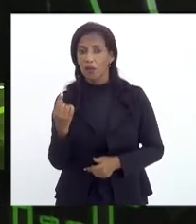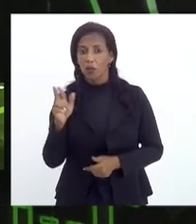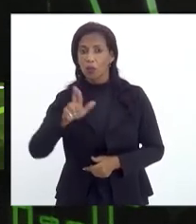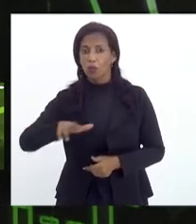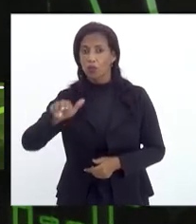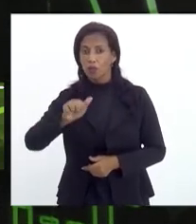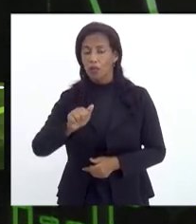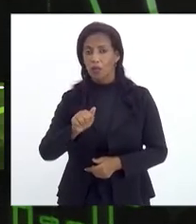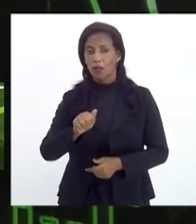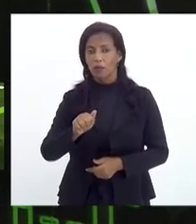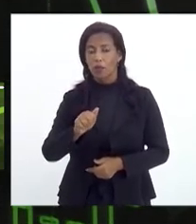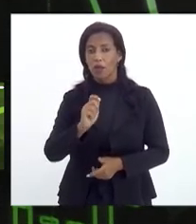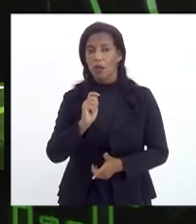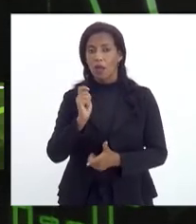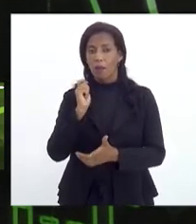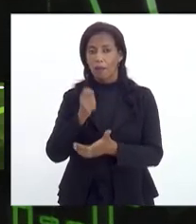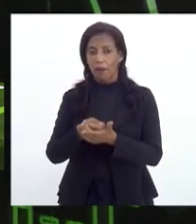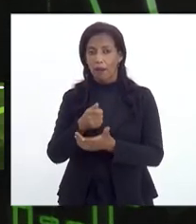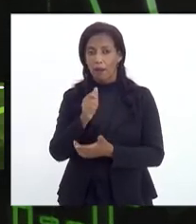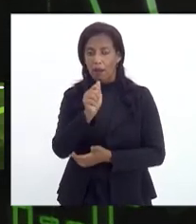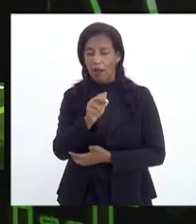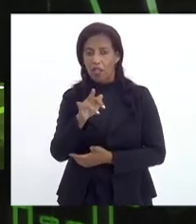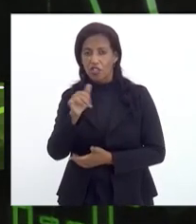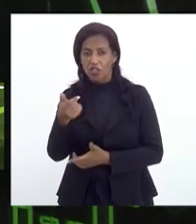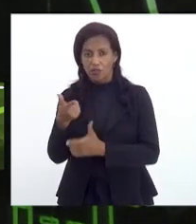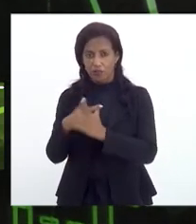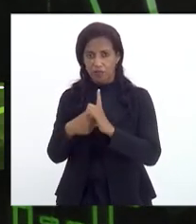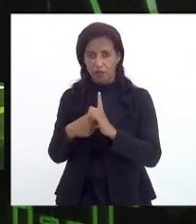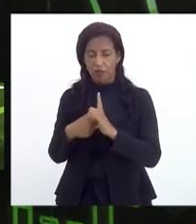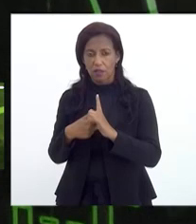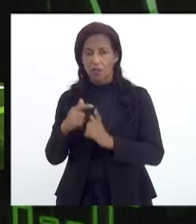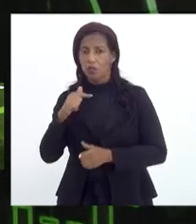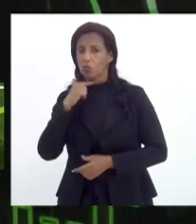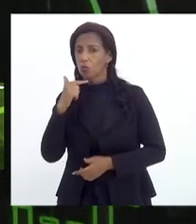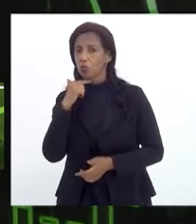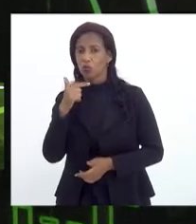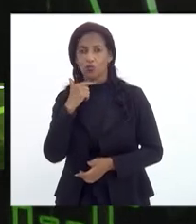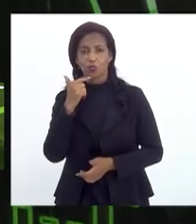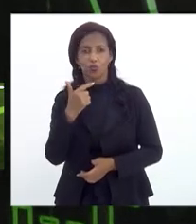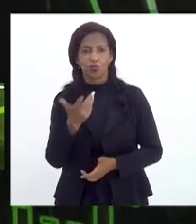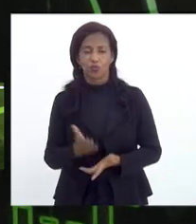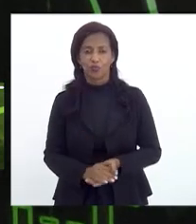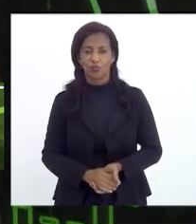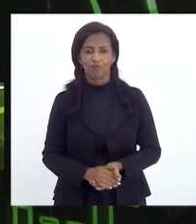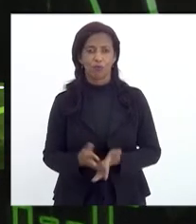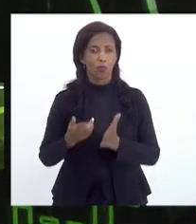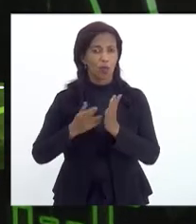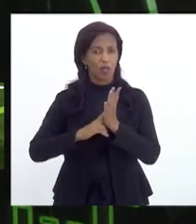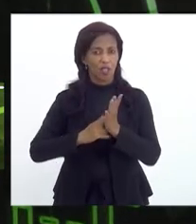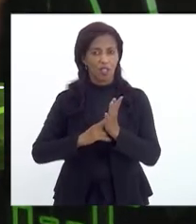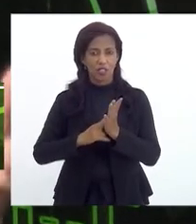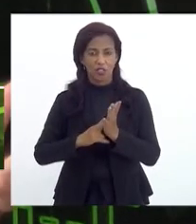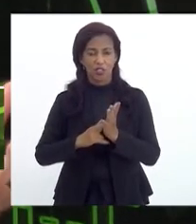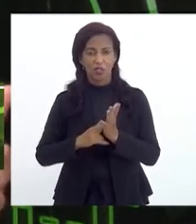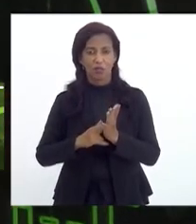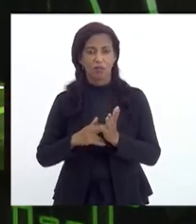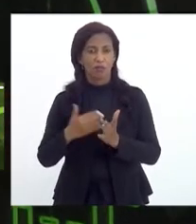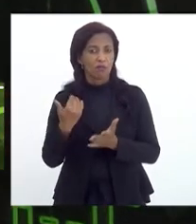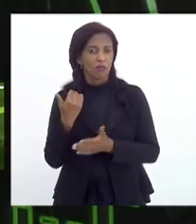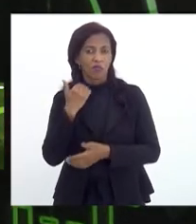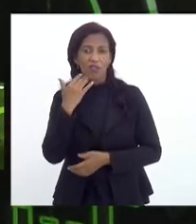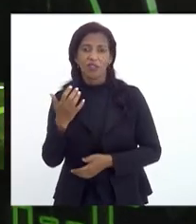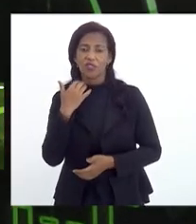Ativos para pagar A dívida Nós não conseguiremos Sair O regime Não funcionará